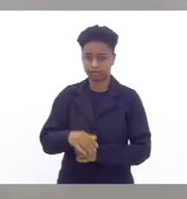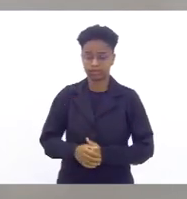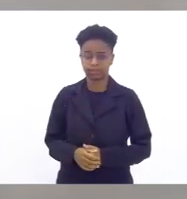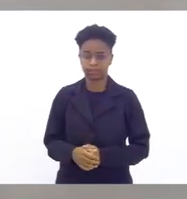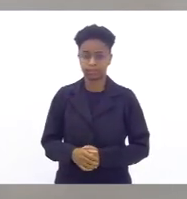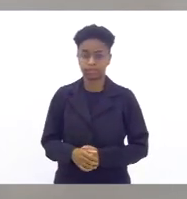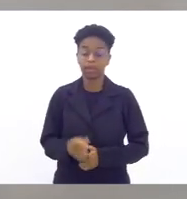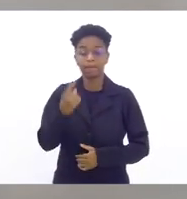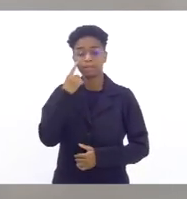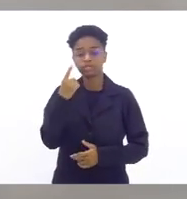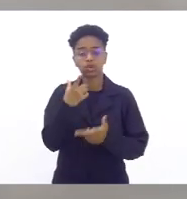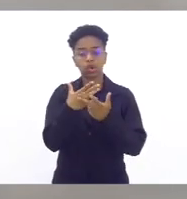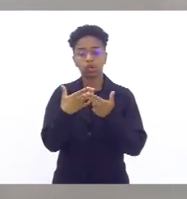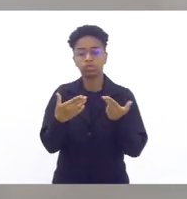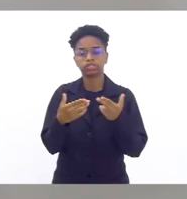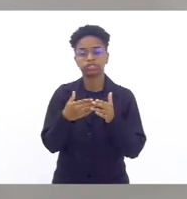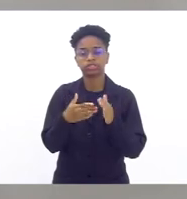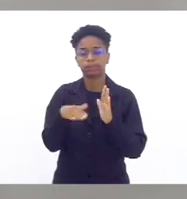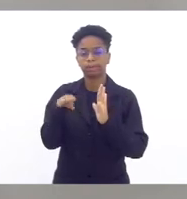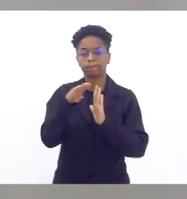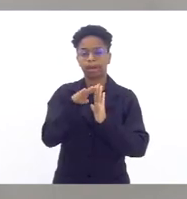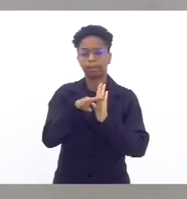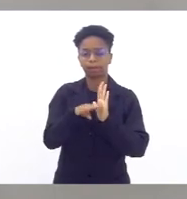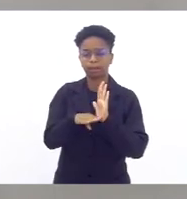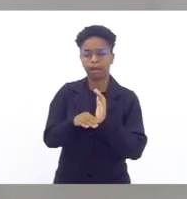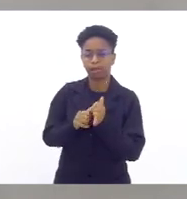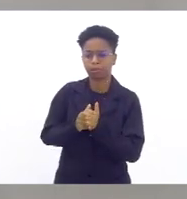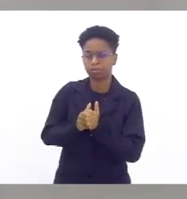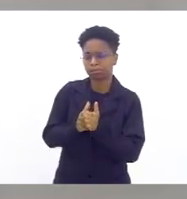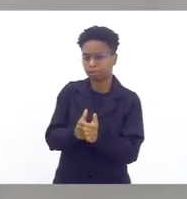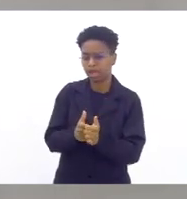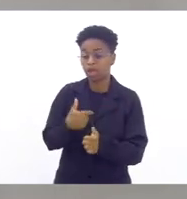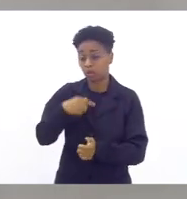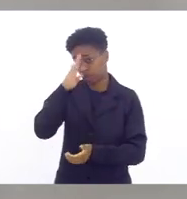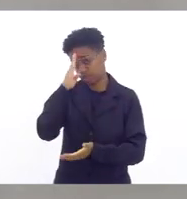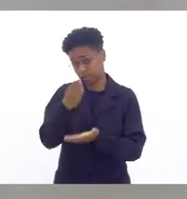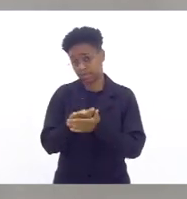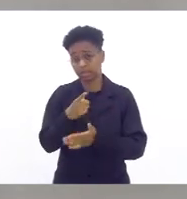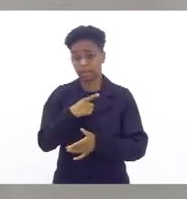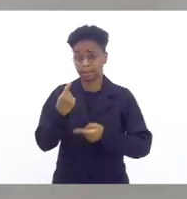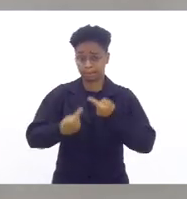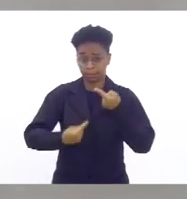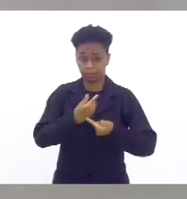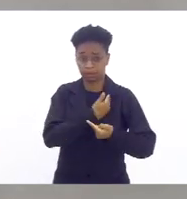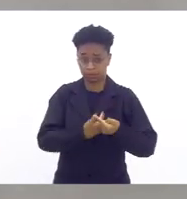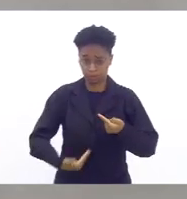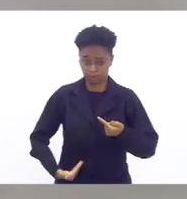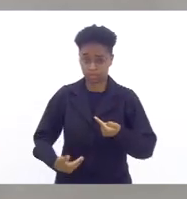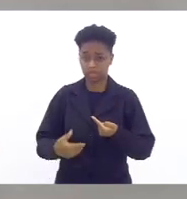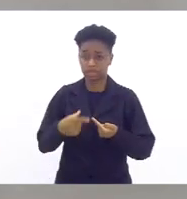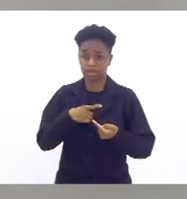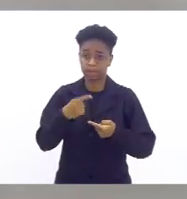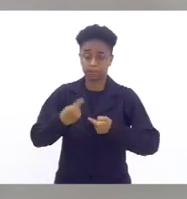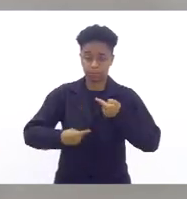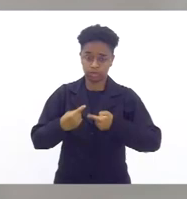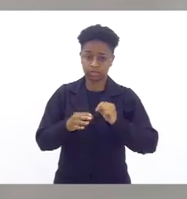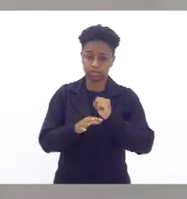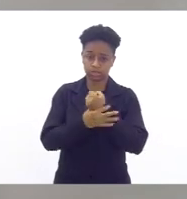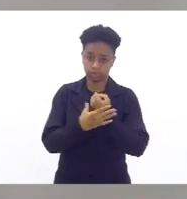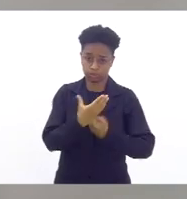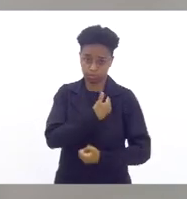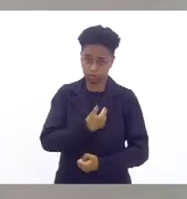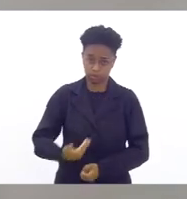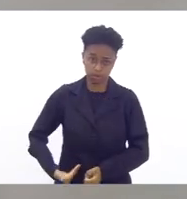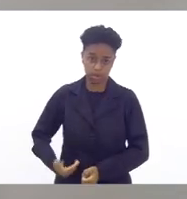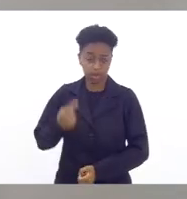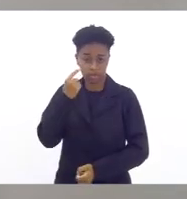pensando em coisas mais pragmáticas né acredito que a gente tem uma política pública de segurança a gente é uma política de segurança pública que não